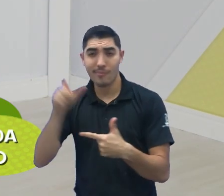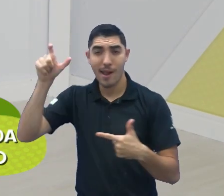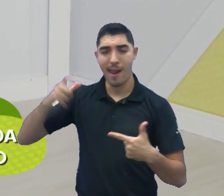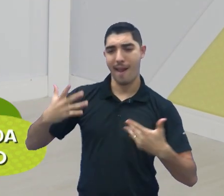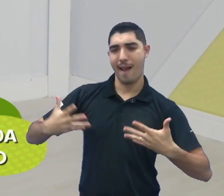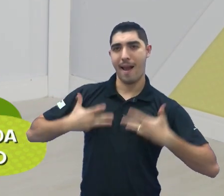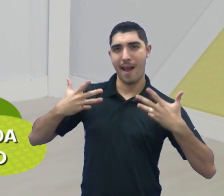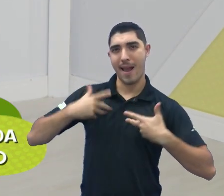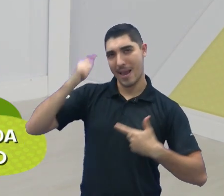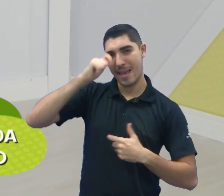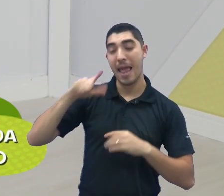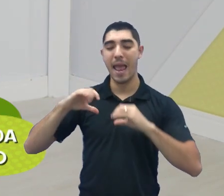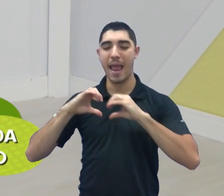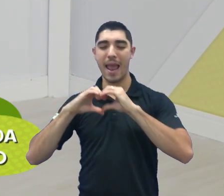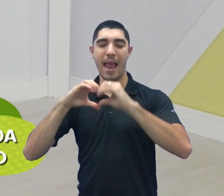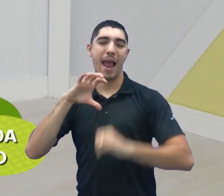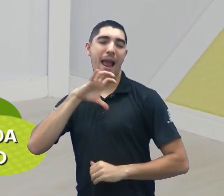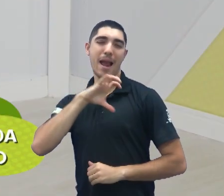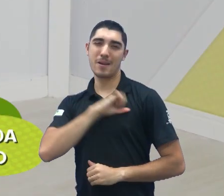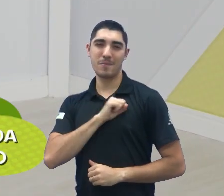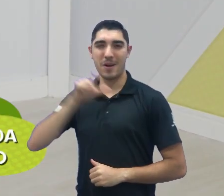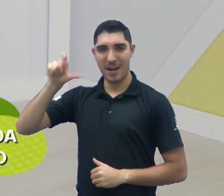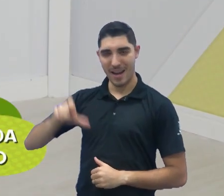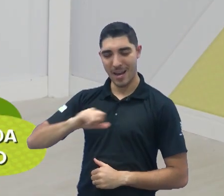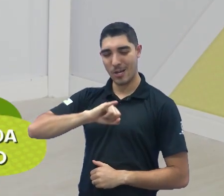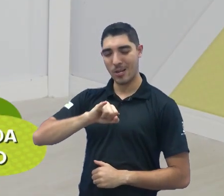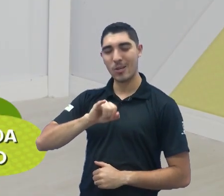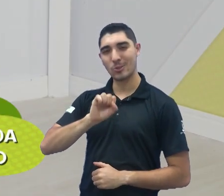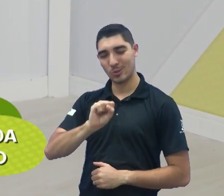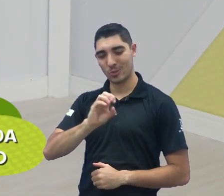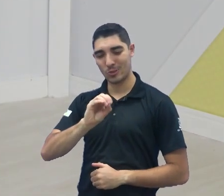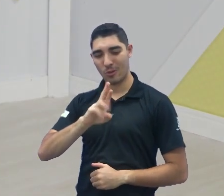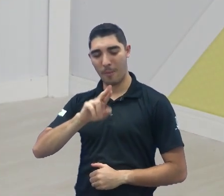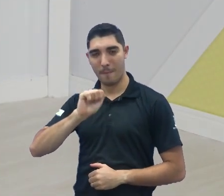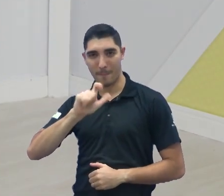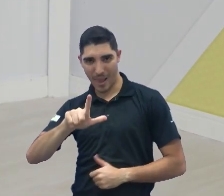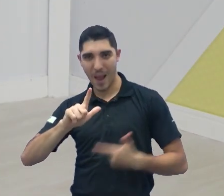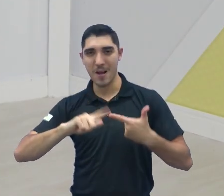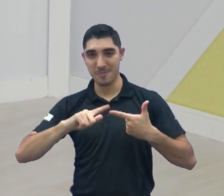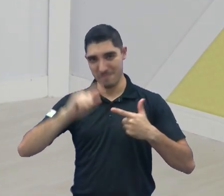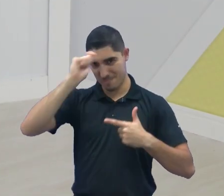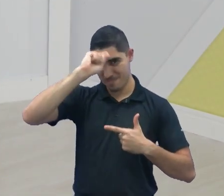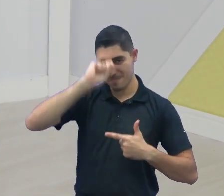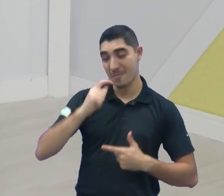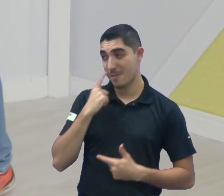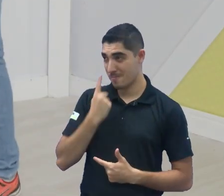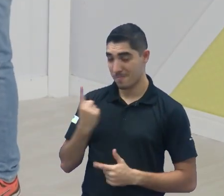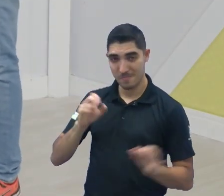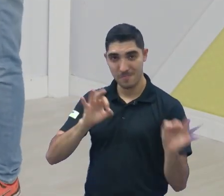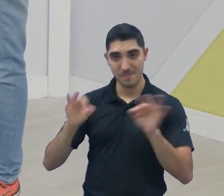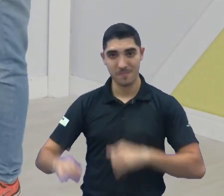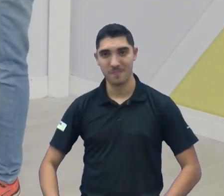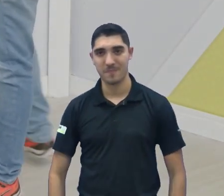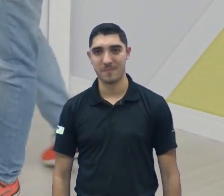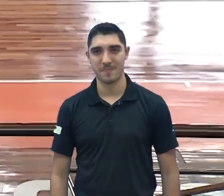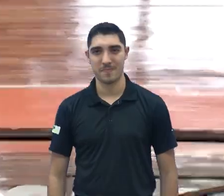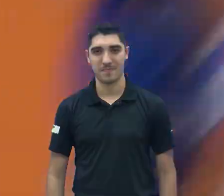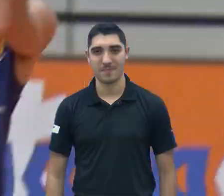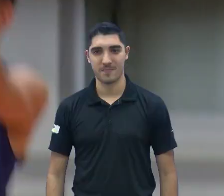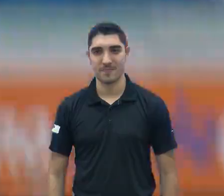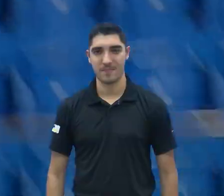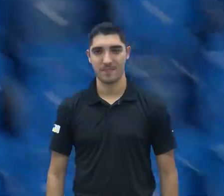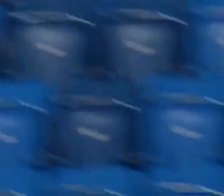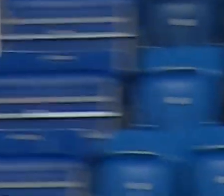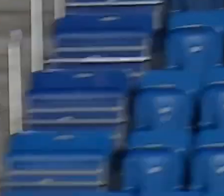olha, muito amor, do nosso querido José Sobral, o nosso Sobralzinho. Solta, Matheus!